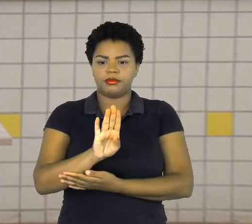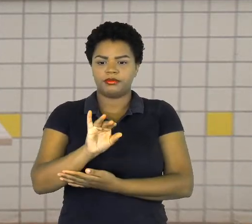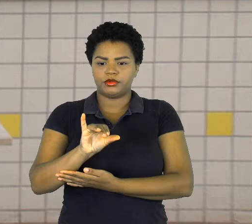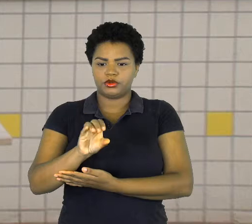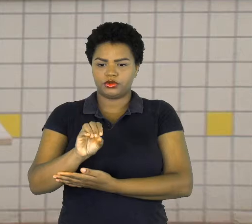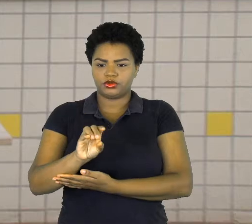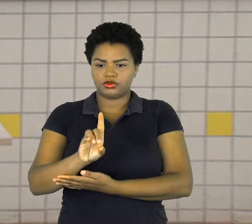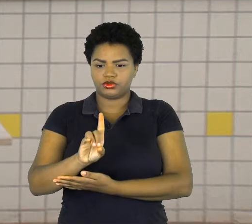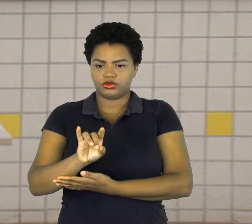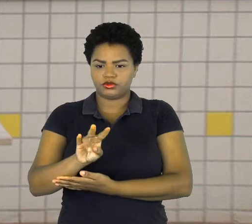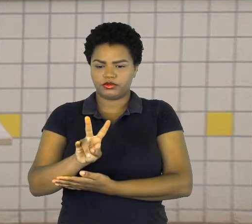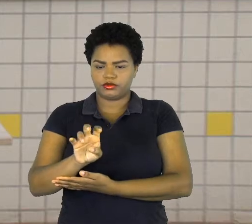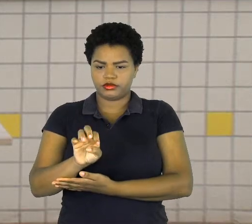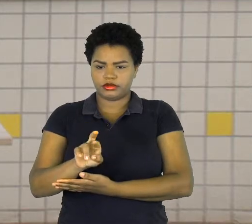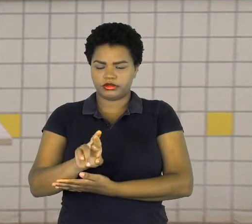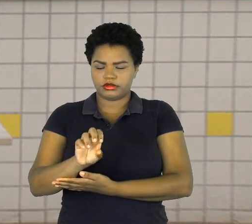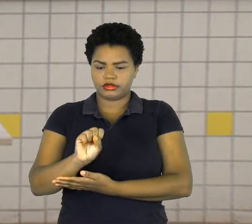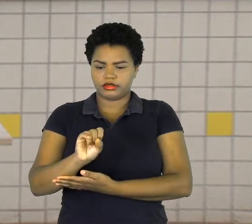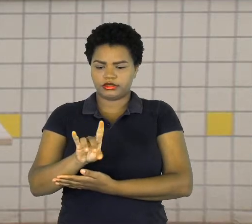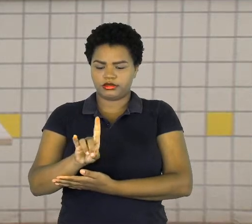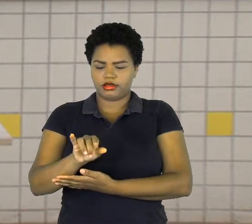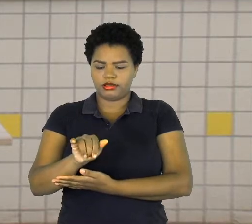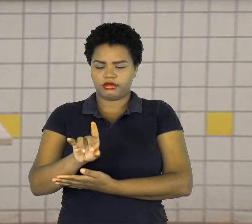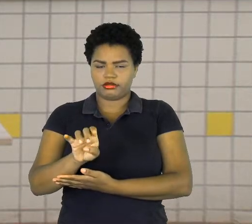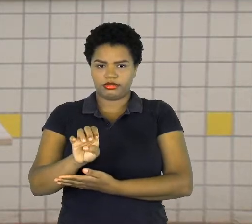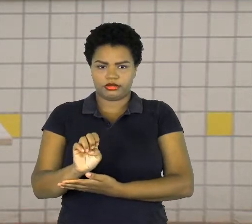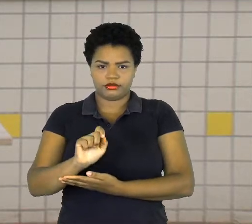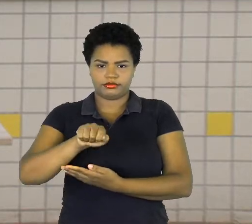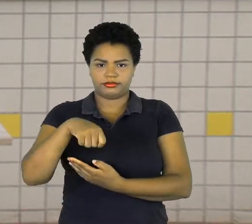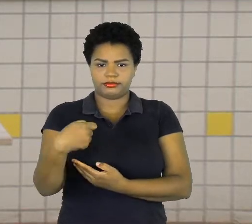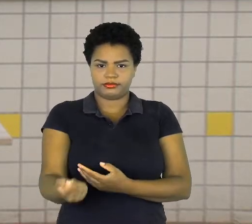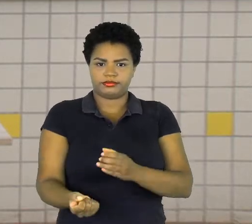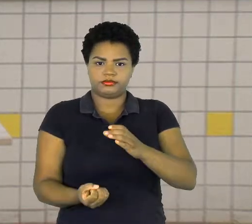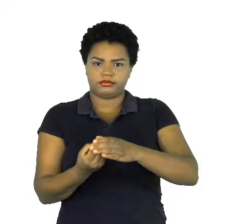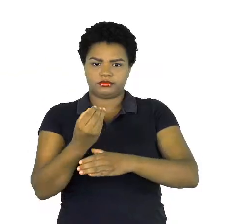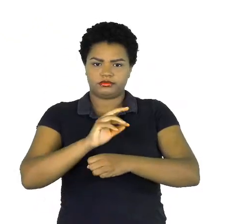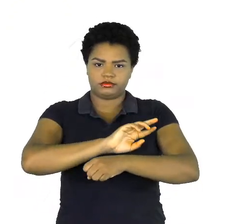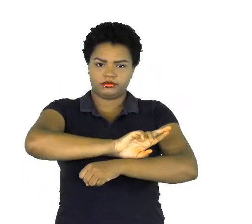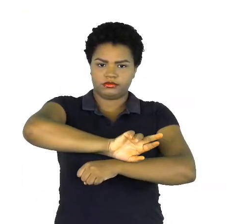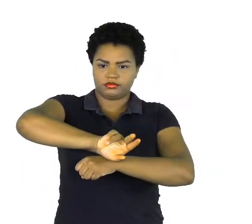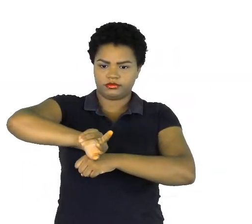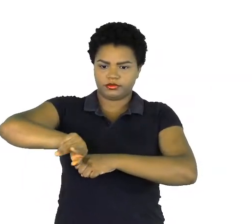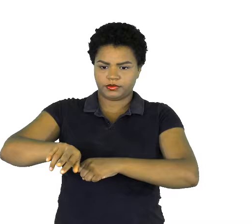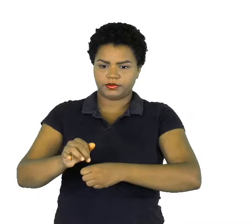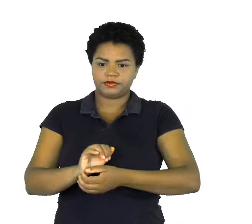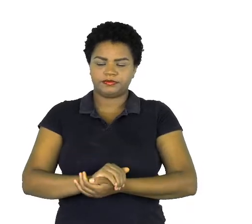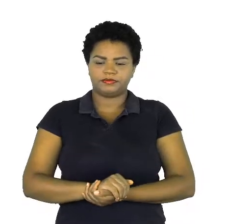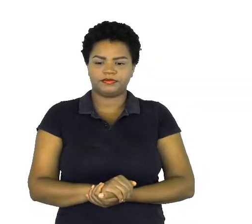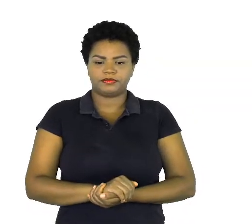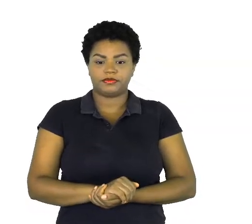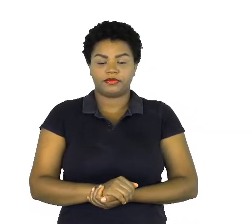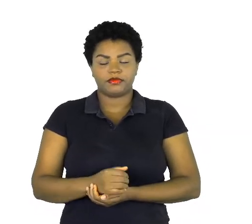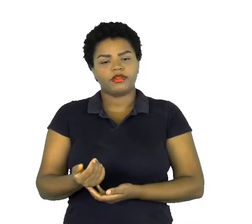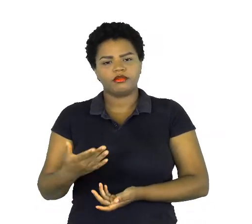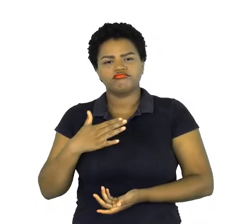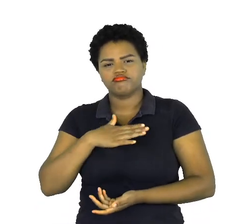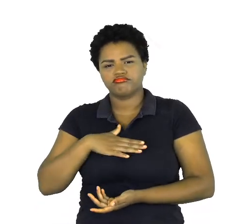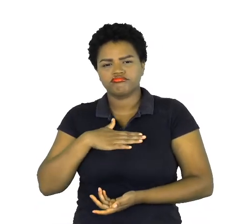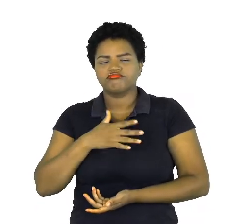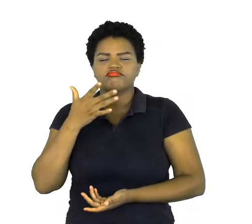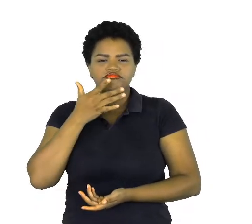biodiversidade. É um tema gostoso, é amplo de se falar. E o primeiro slide já vai logo nos dar